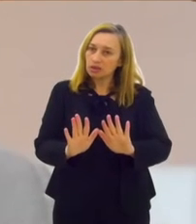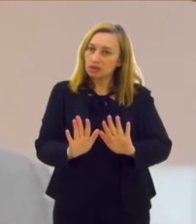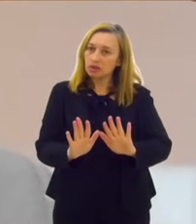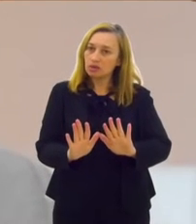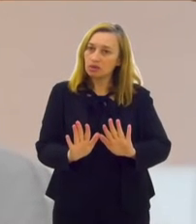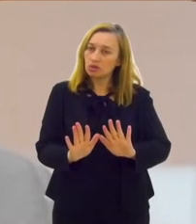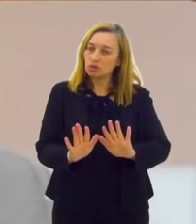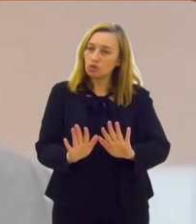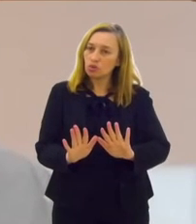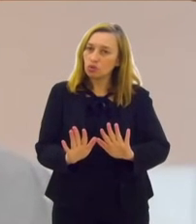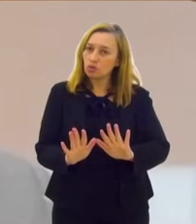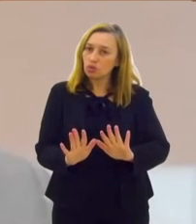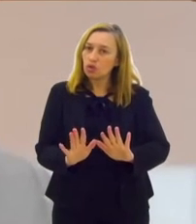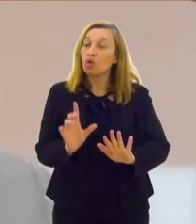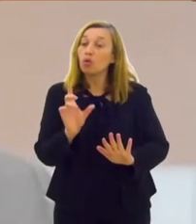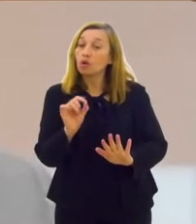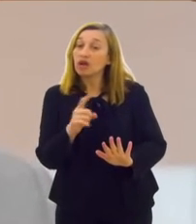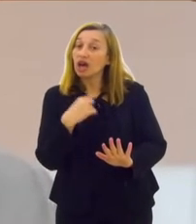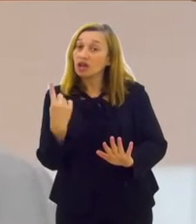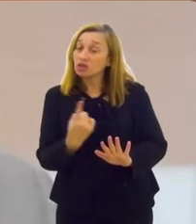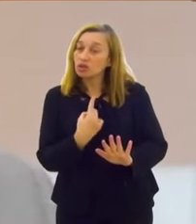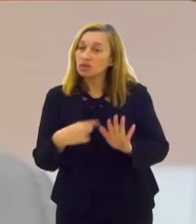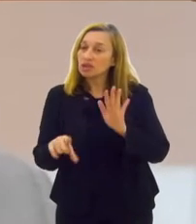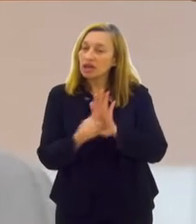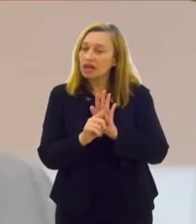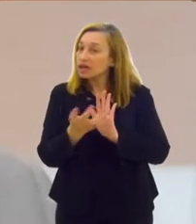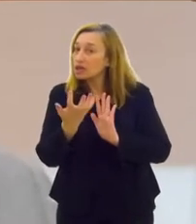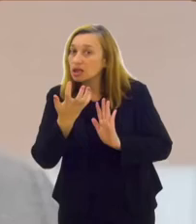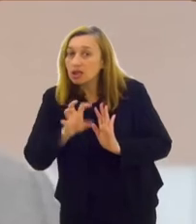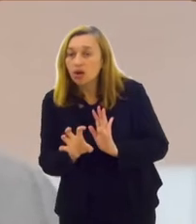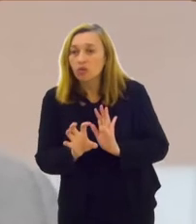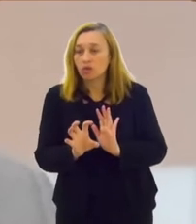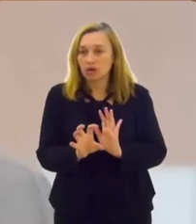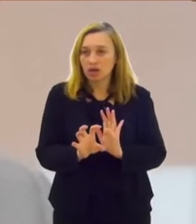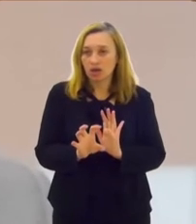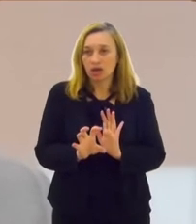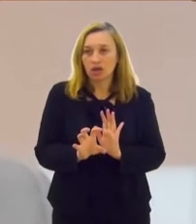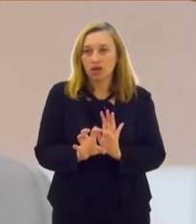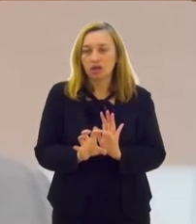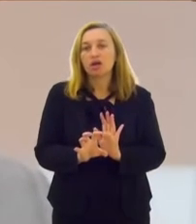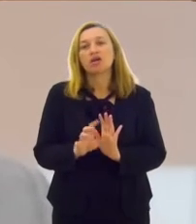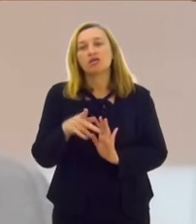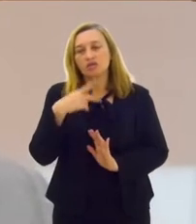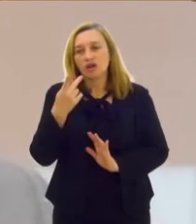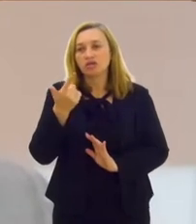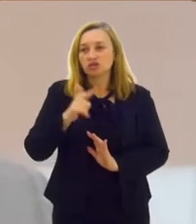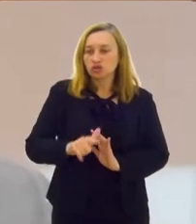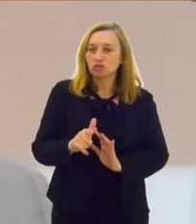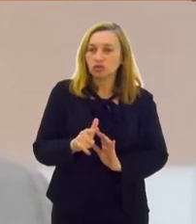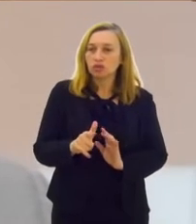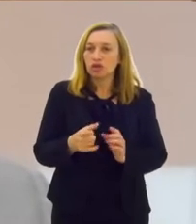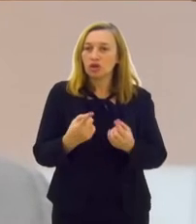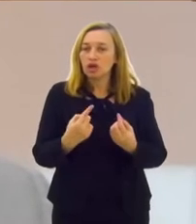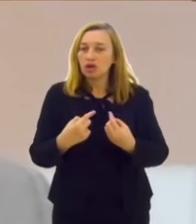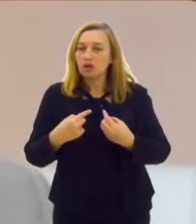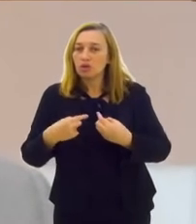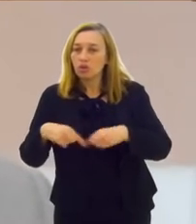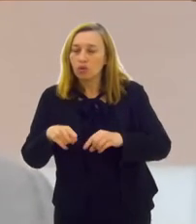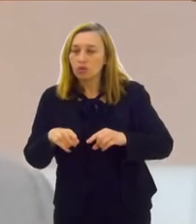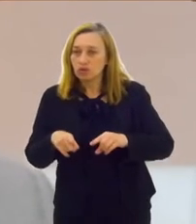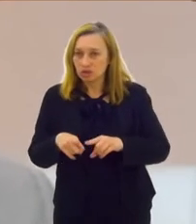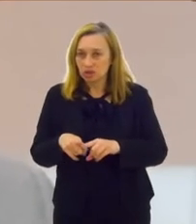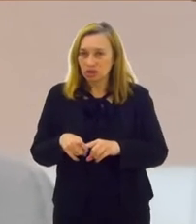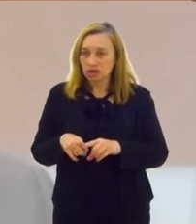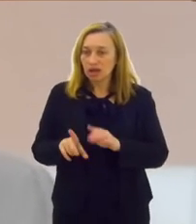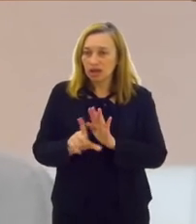Porém, né, o que a nossa legislação não quer, e aí digo isso mais uma vez, é uma corrida ao fundo do poço.